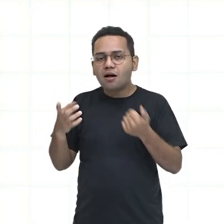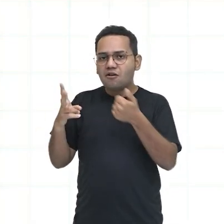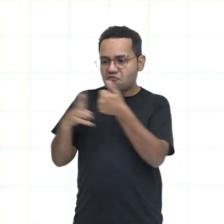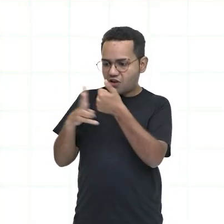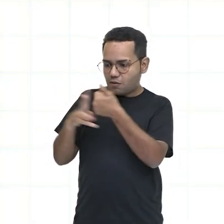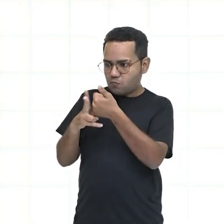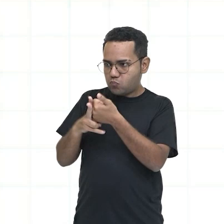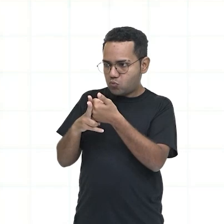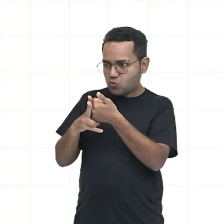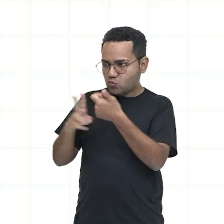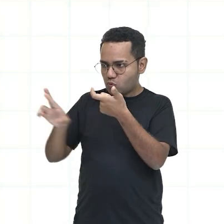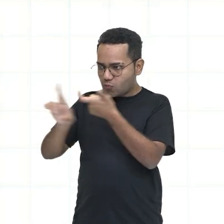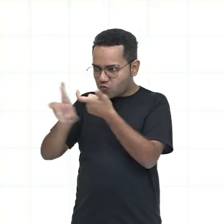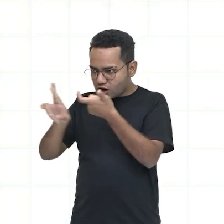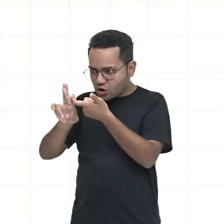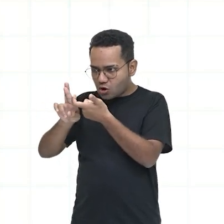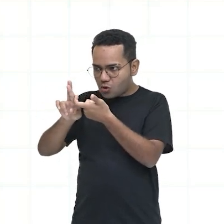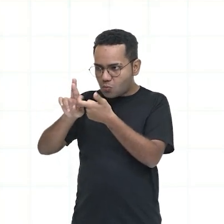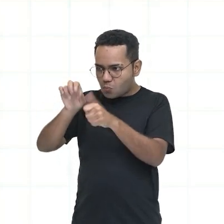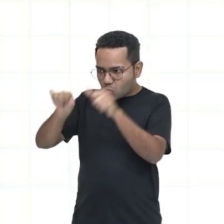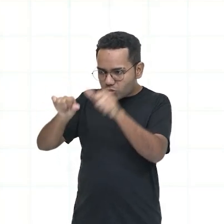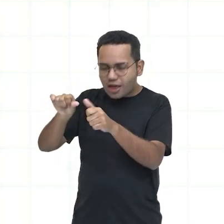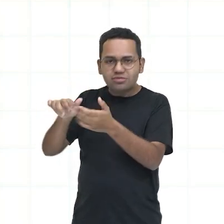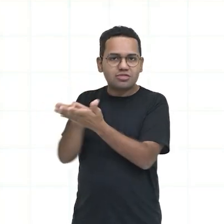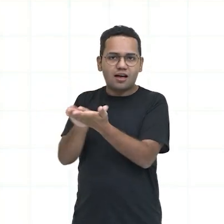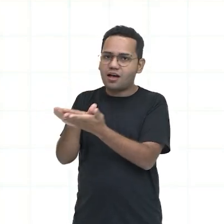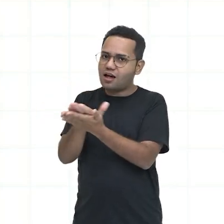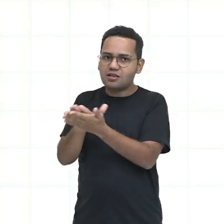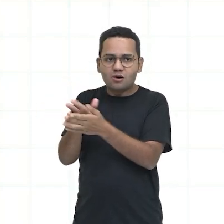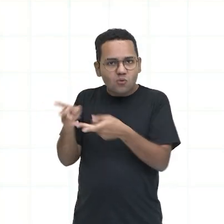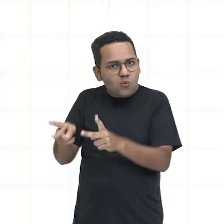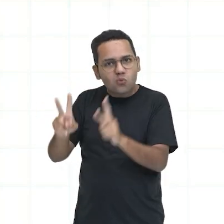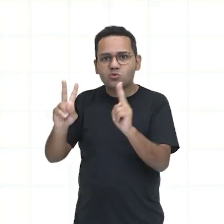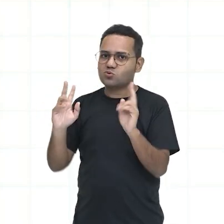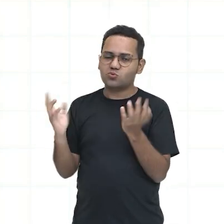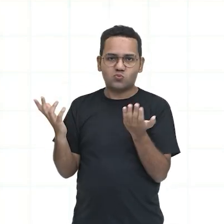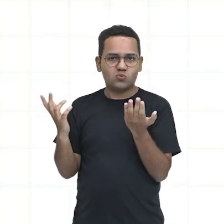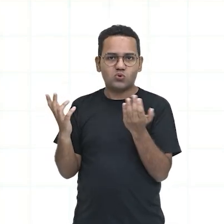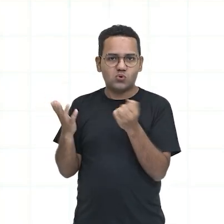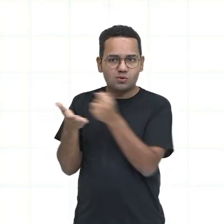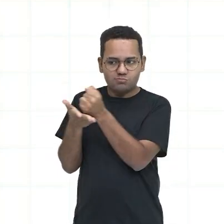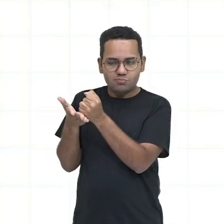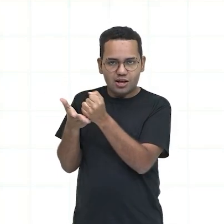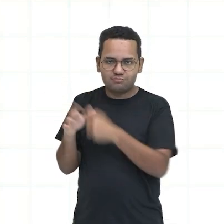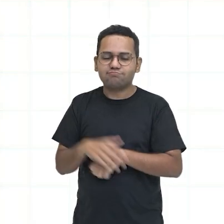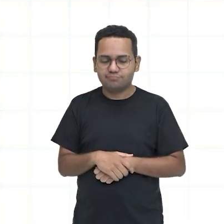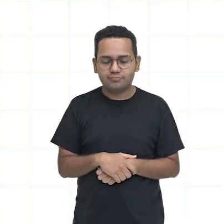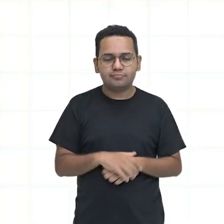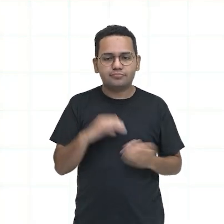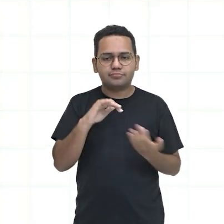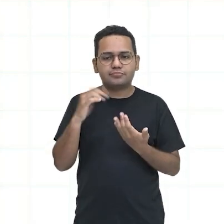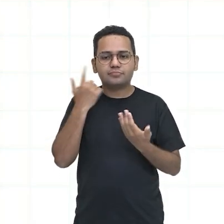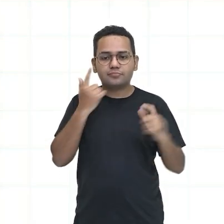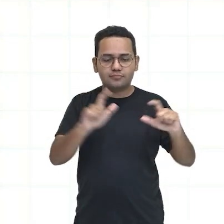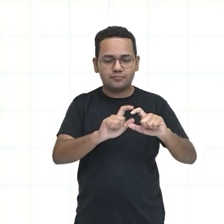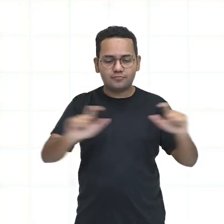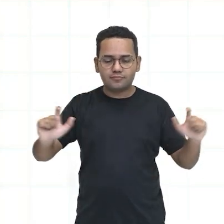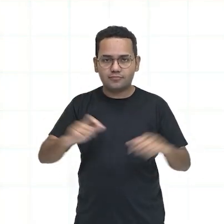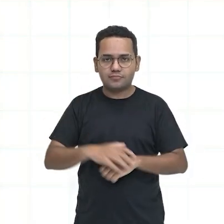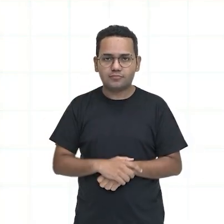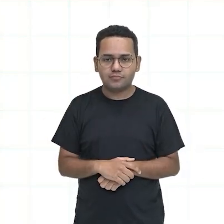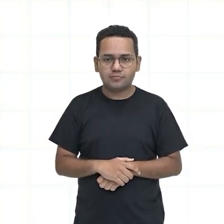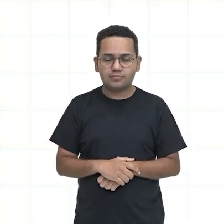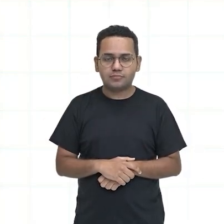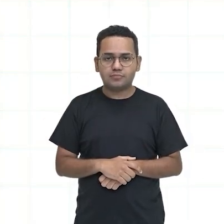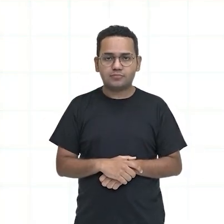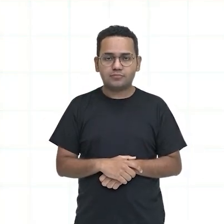nenhum sujeito, né? Ele permanece na sua forma base. Então, if I won the lottery, I would buy a new house. Se eu ganhar na